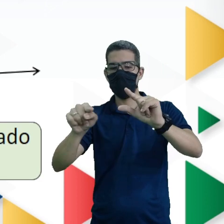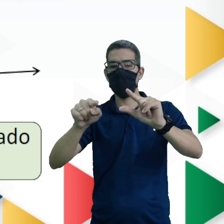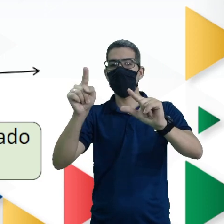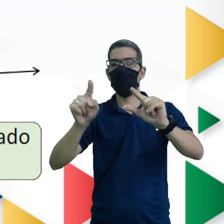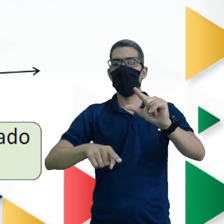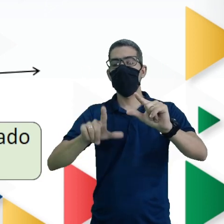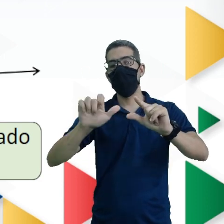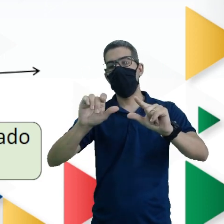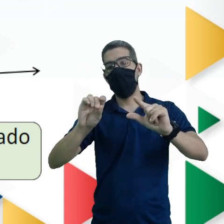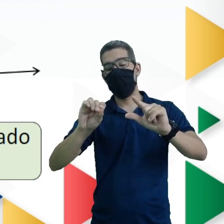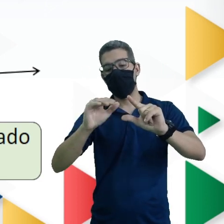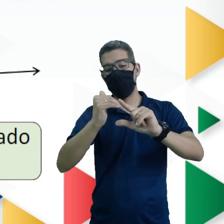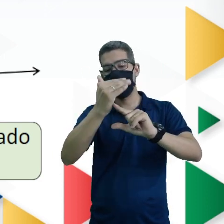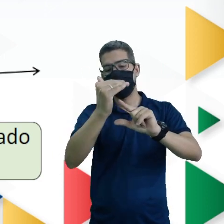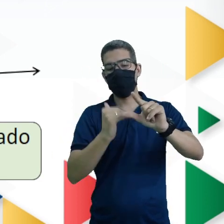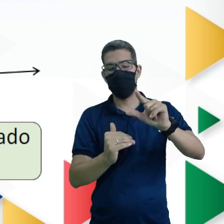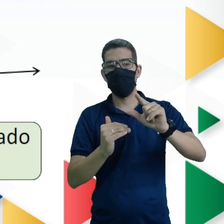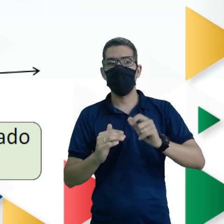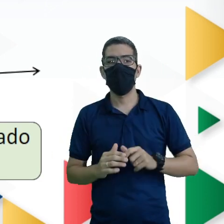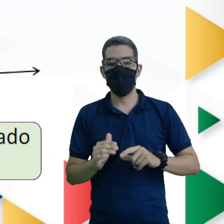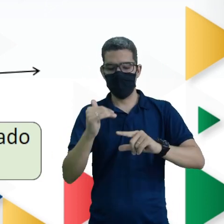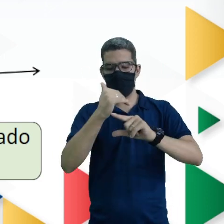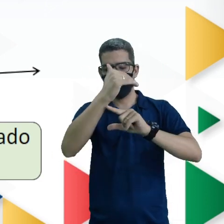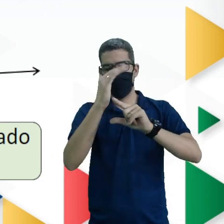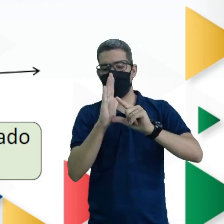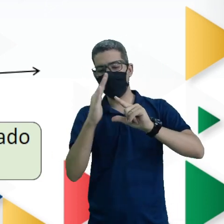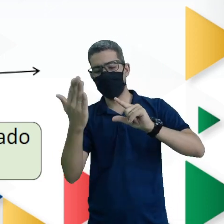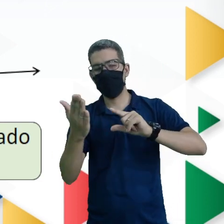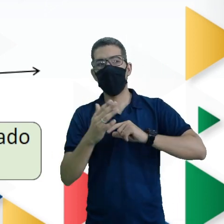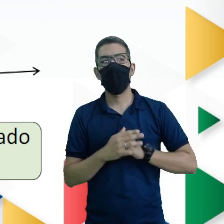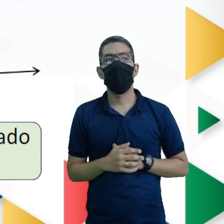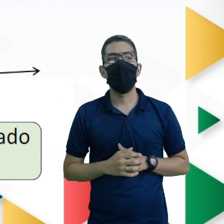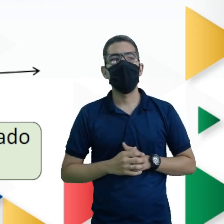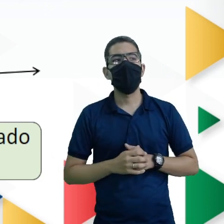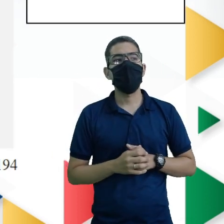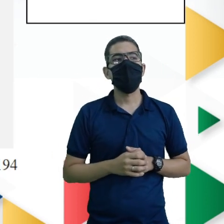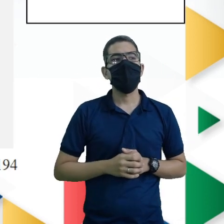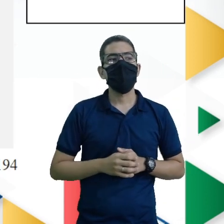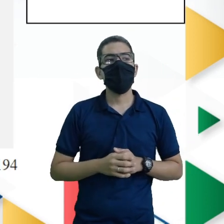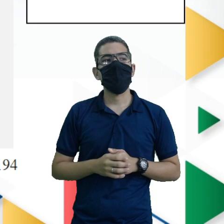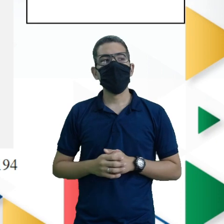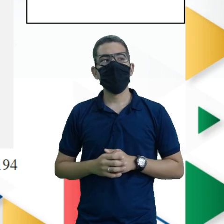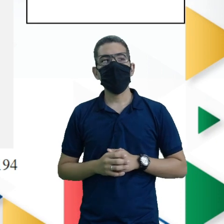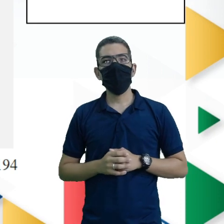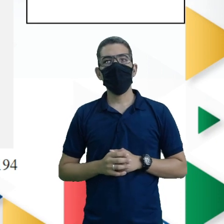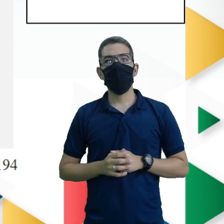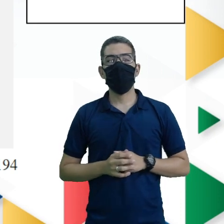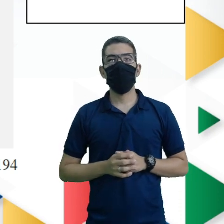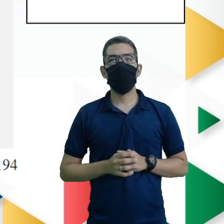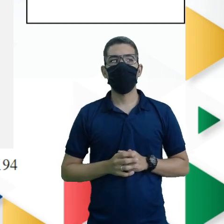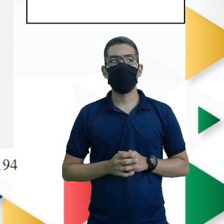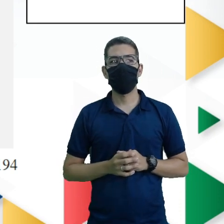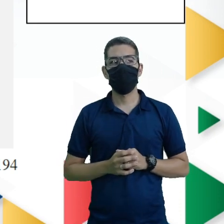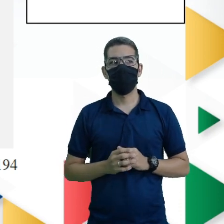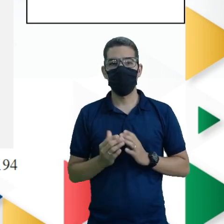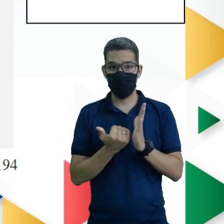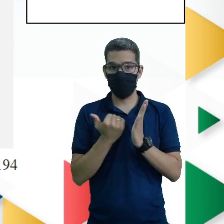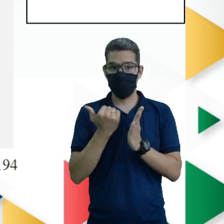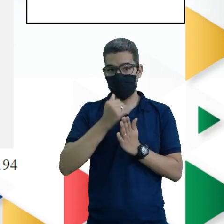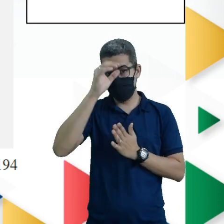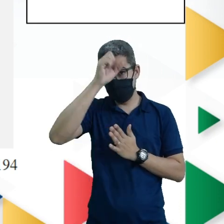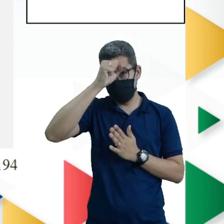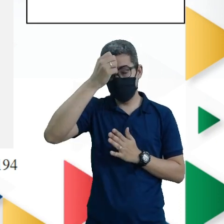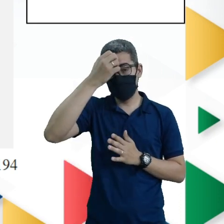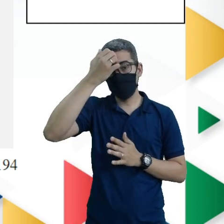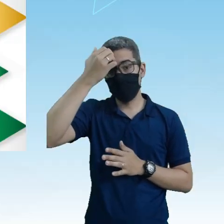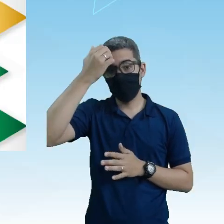ideia de ângulo, e não abertura, tá? Bom, as semirretas de OAB é dado o lado desse aí. Quer saber um pouquinho mais?